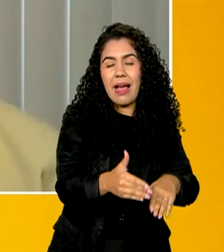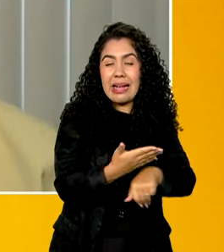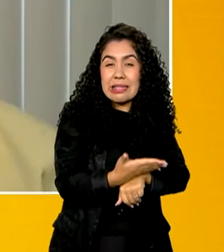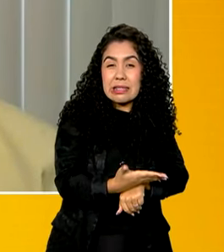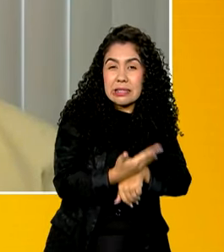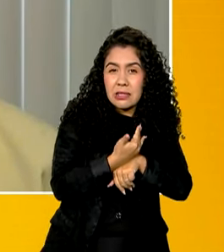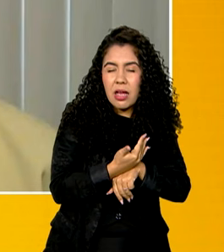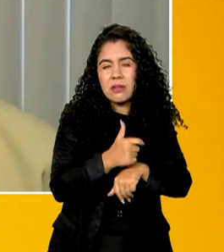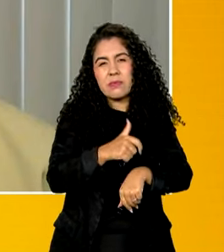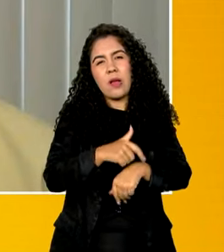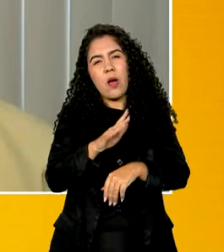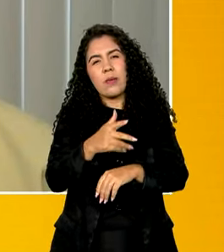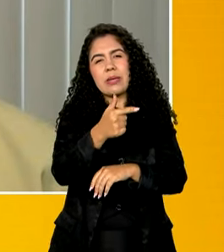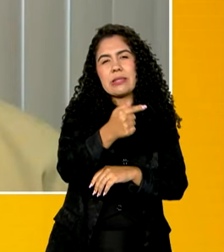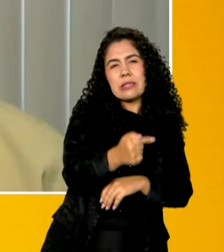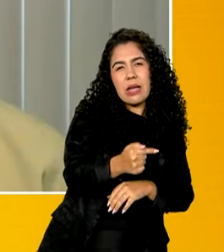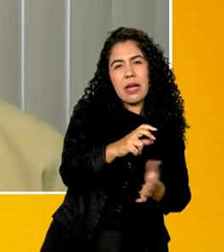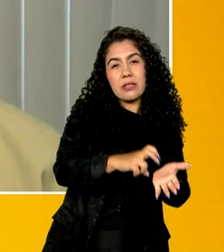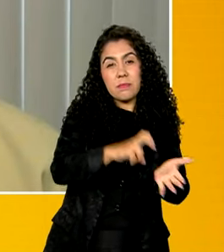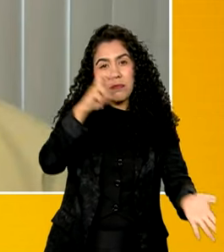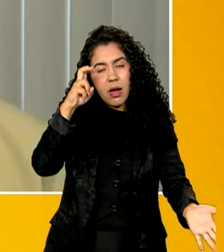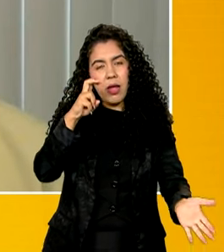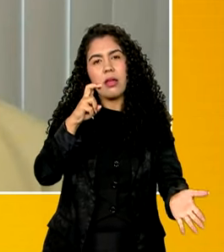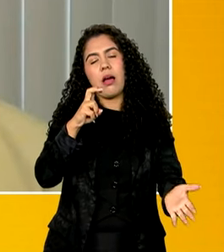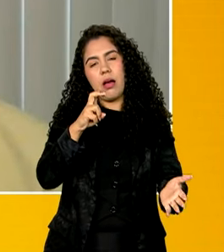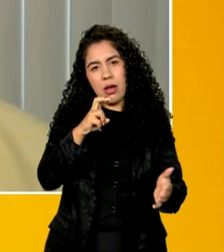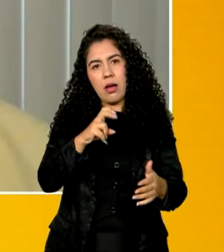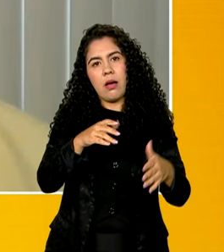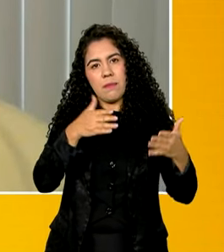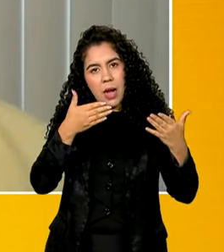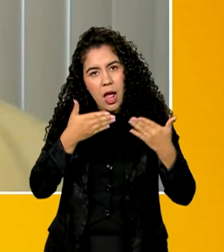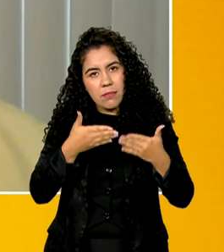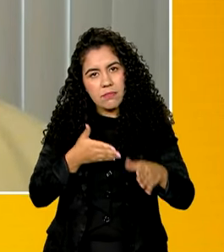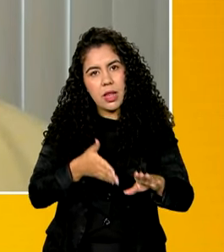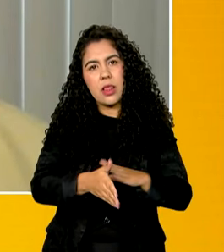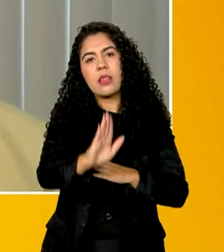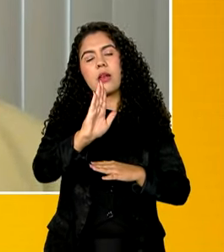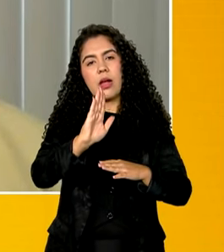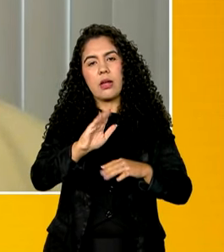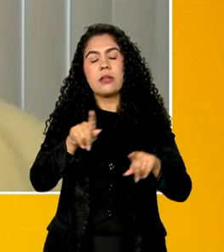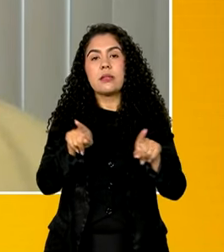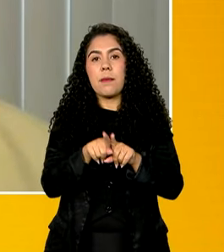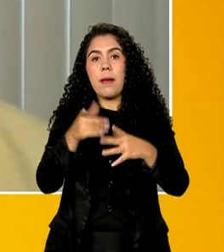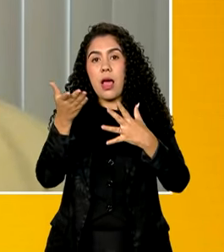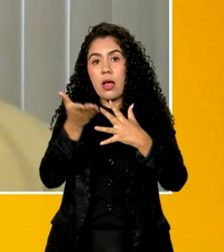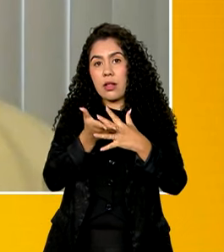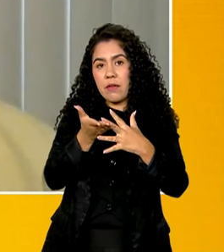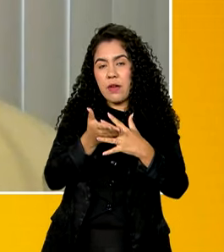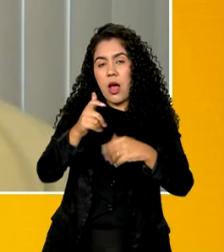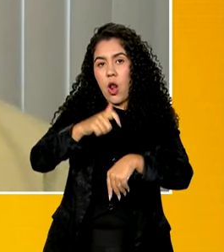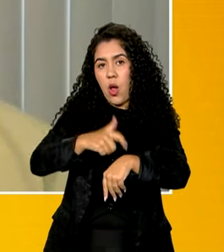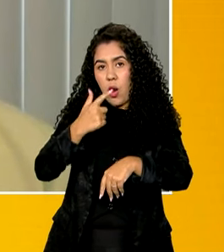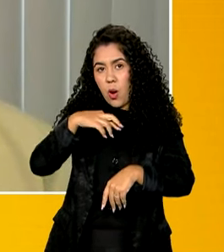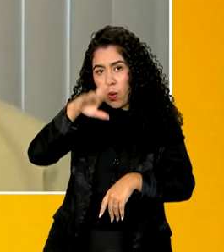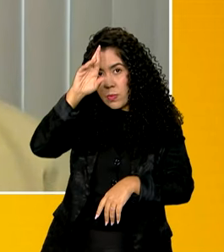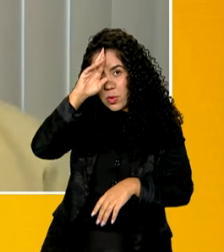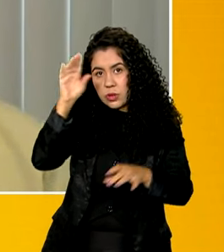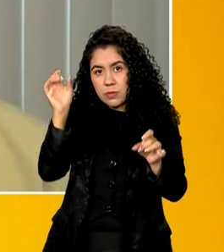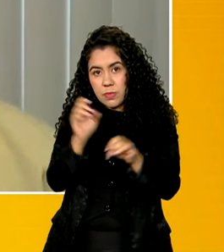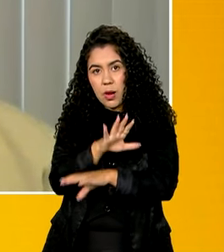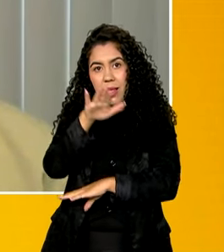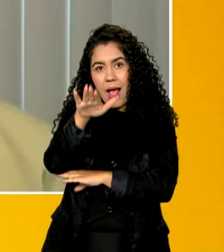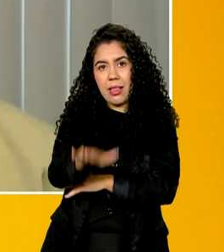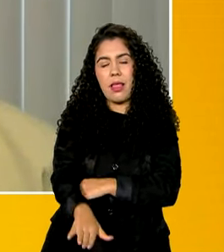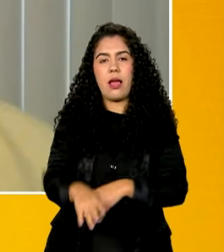por volta de 7, 7:30 da manhã, para entrar nos locais de prova, tem um intervalo na hora do almoço, e depois da prova à